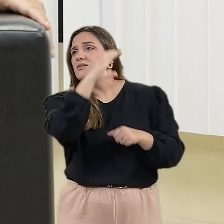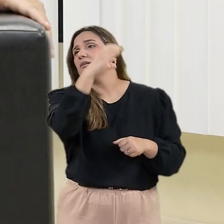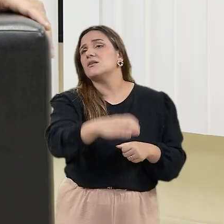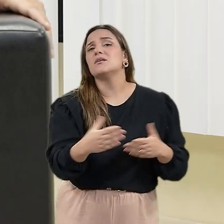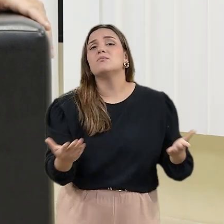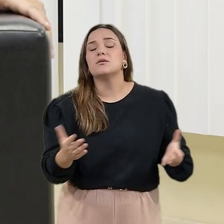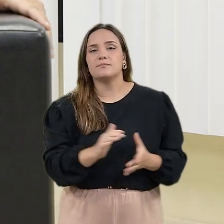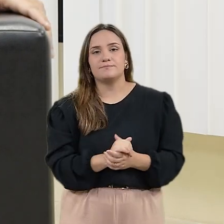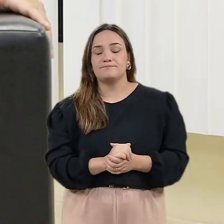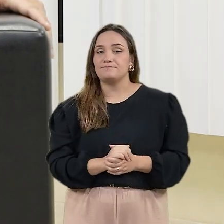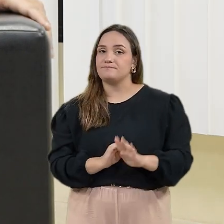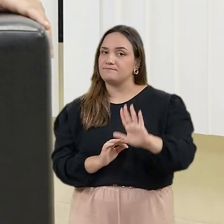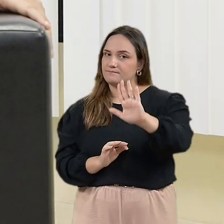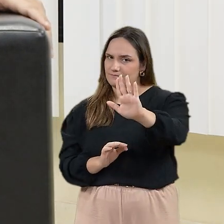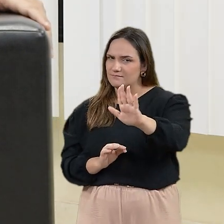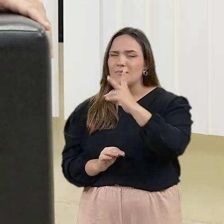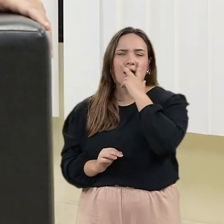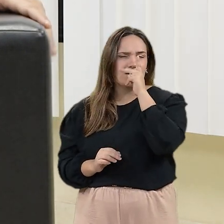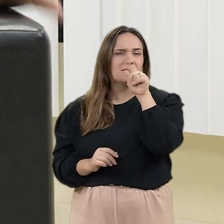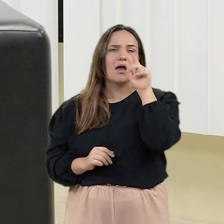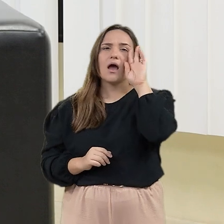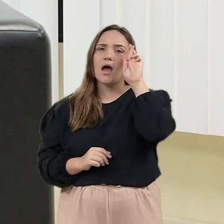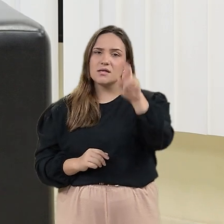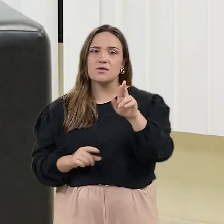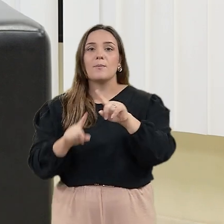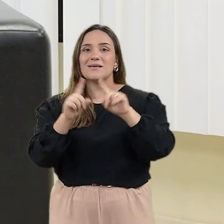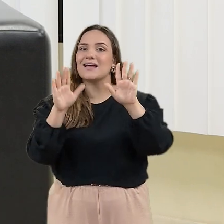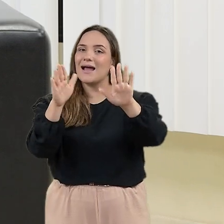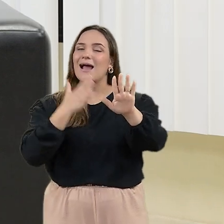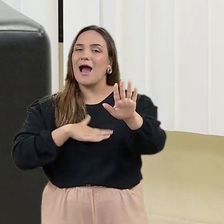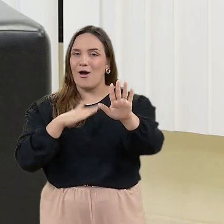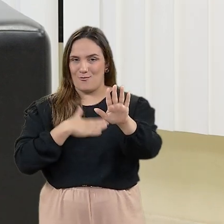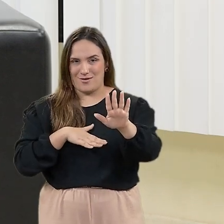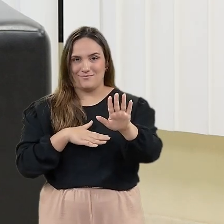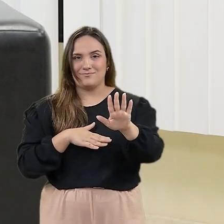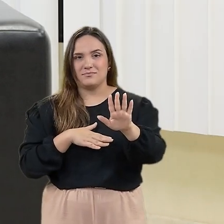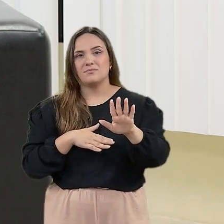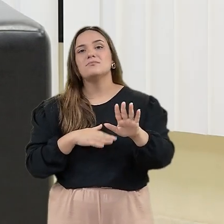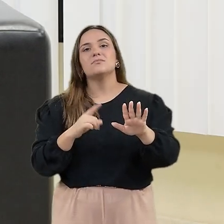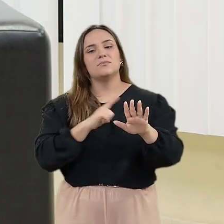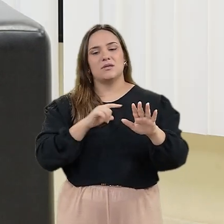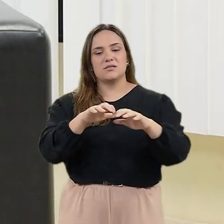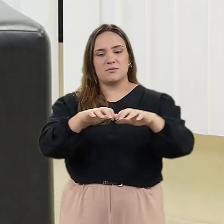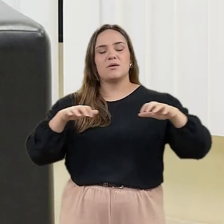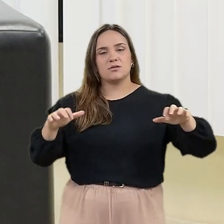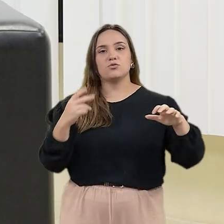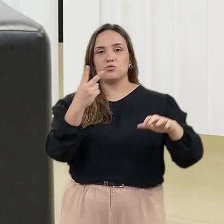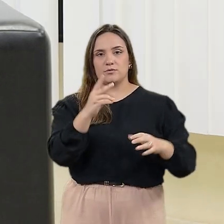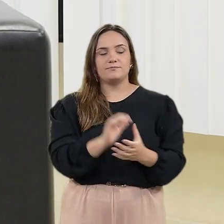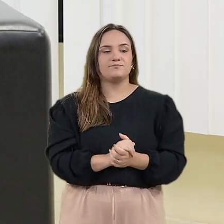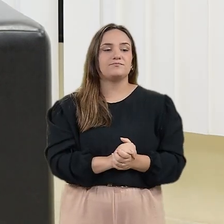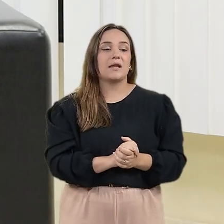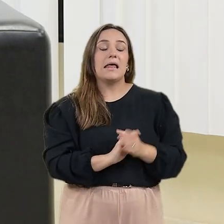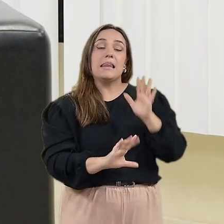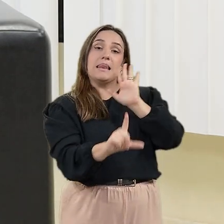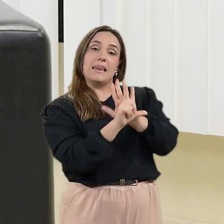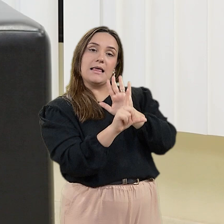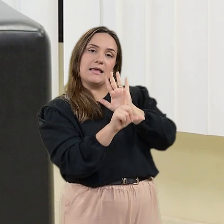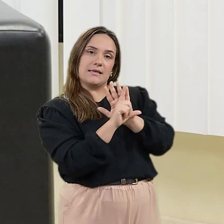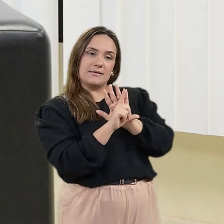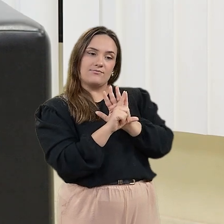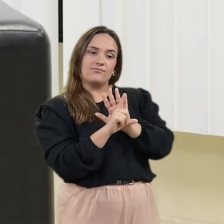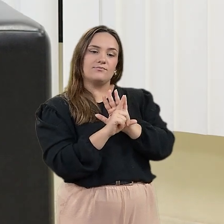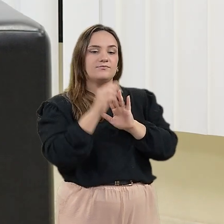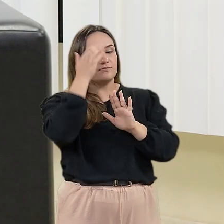rua ali cometendo crimes? Parcialmente tem razão, mas a gente, doutrinariamente, a gente divide isso. Tá? A legislação,